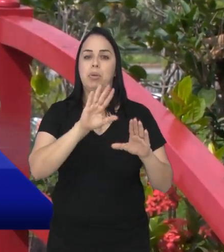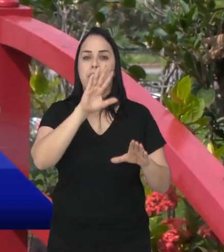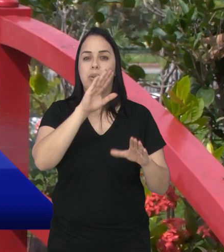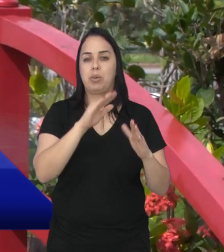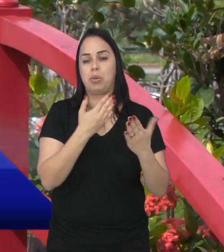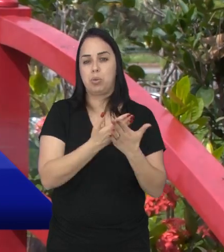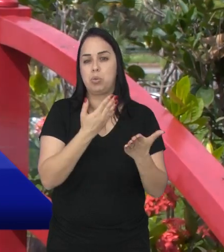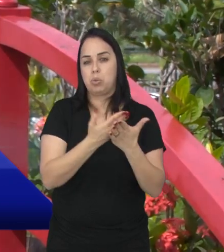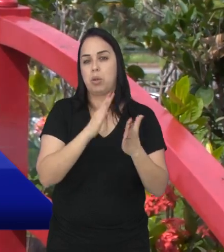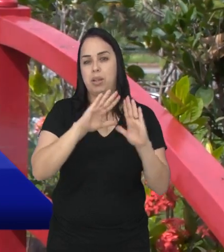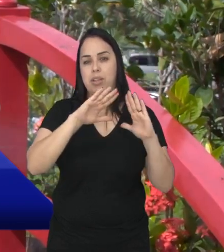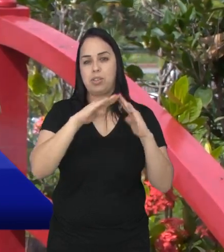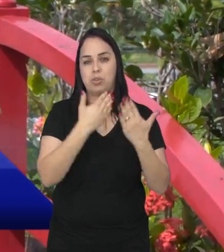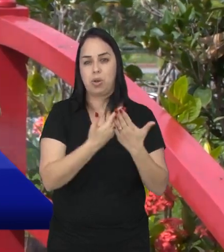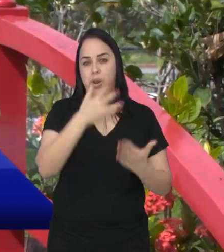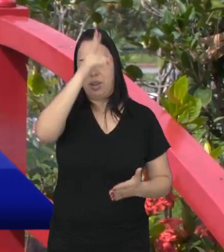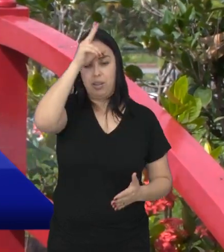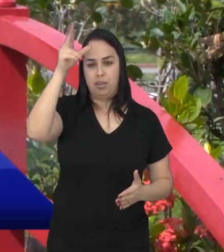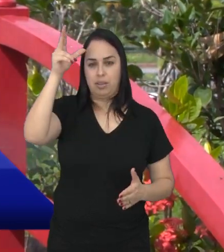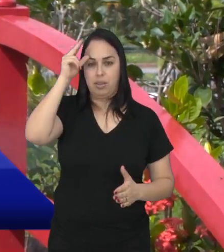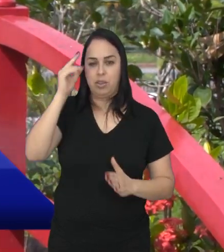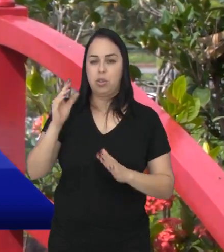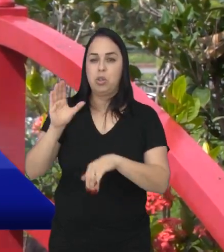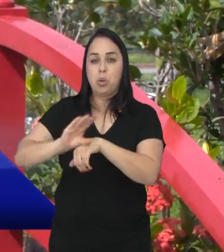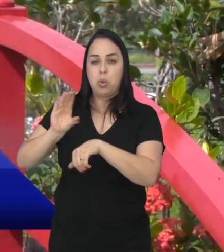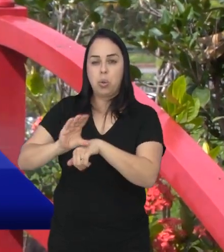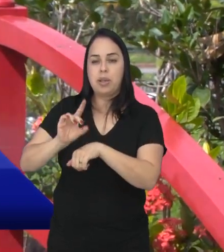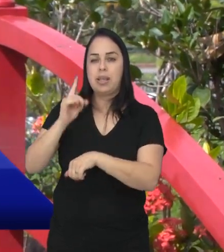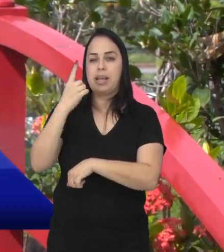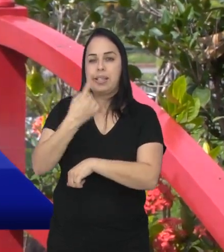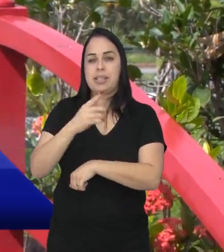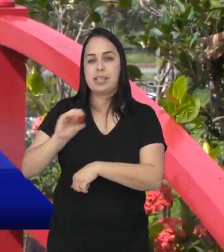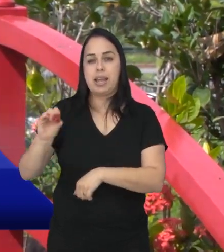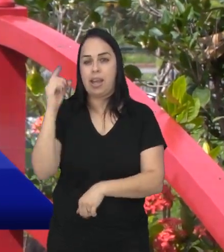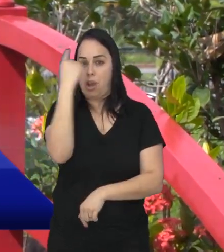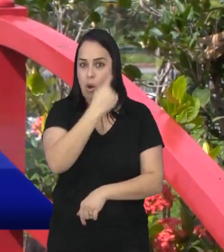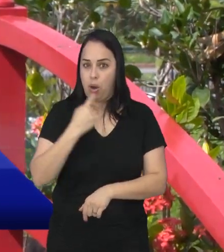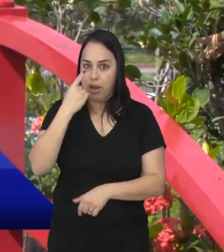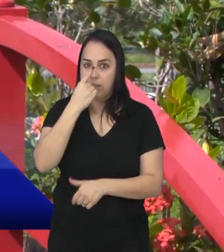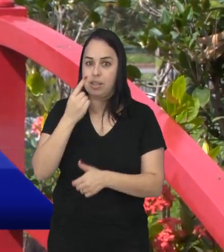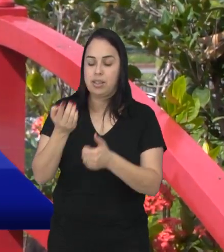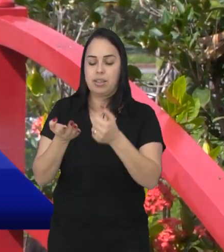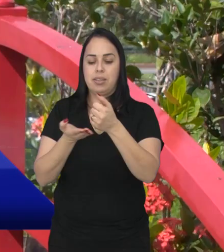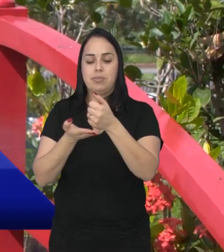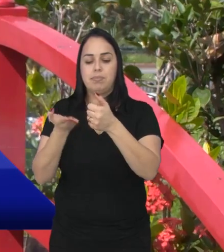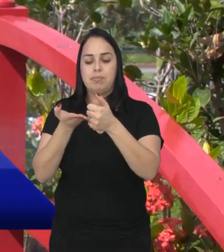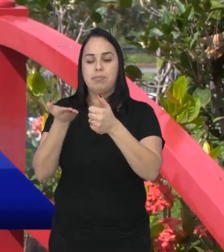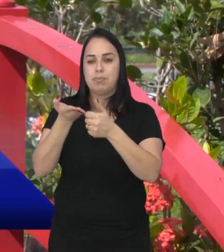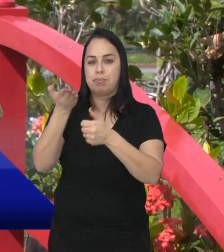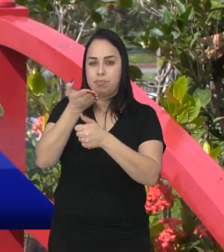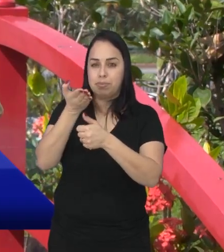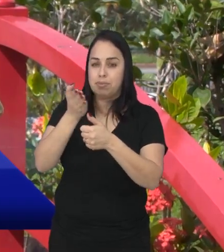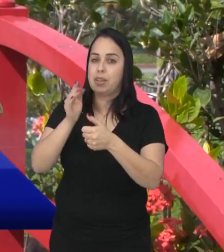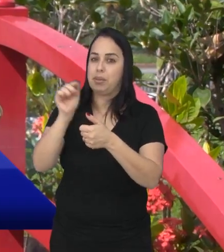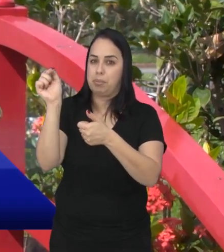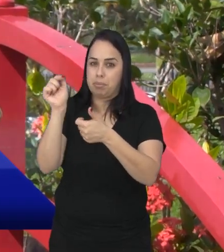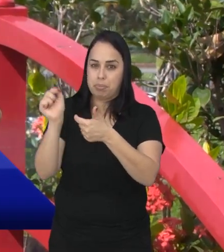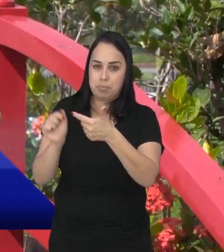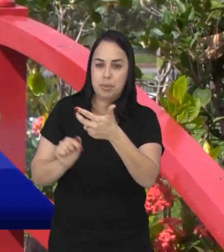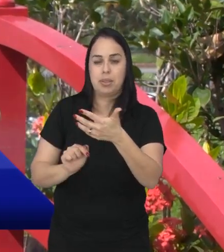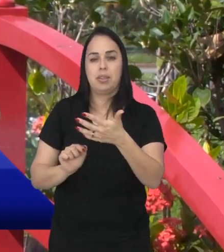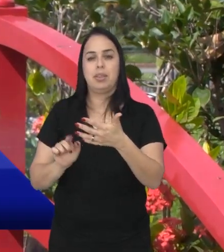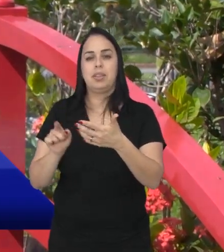O curso tem carga carga horária de 100 horas e é dividido em quatro módulos Olha que interessante autoconhecimento